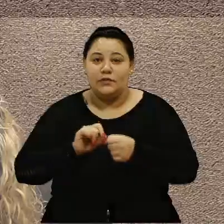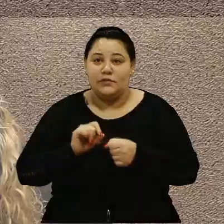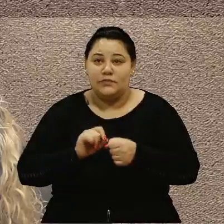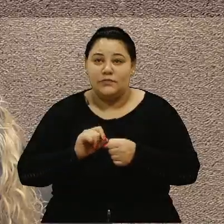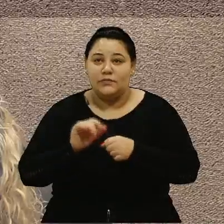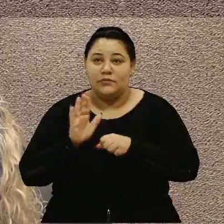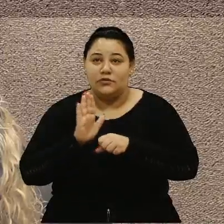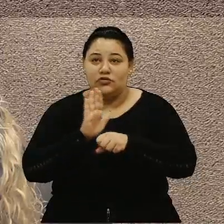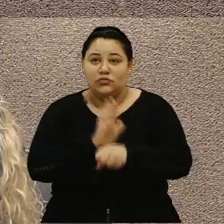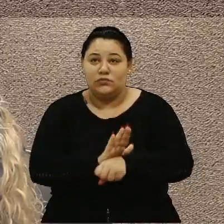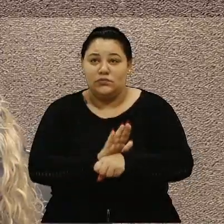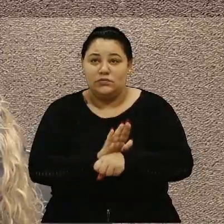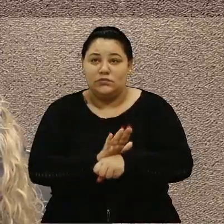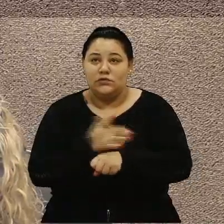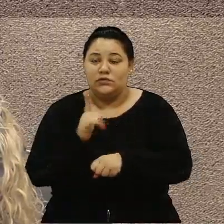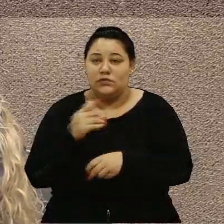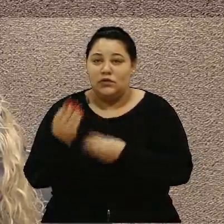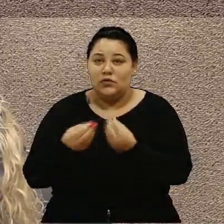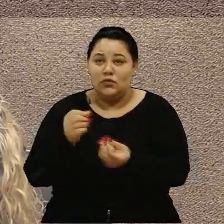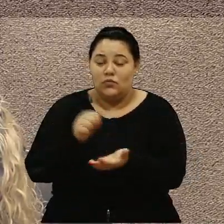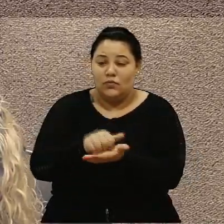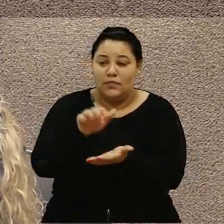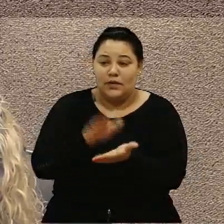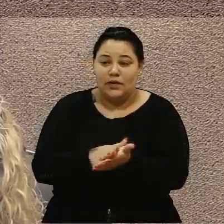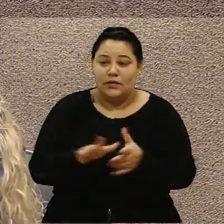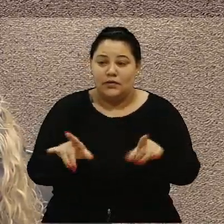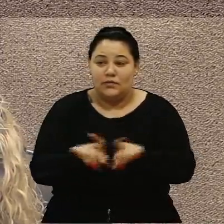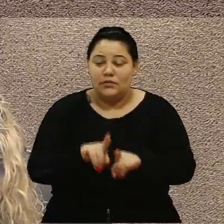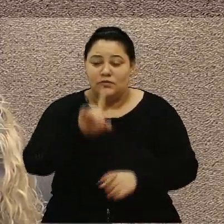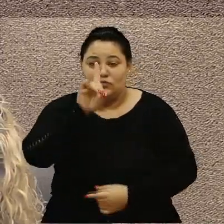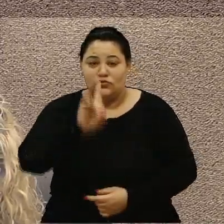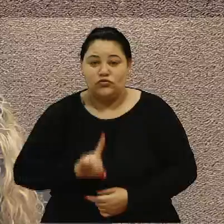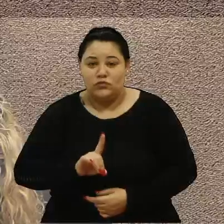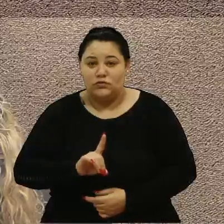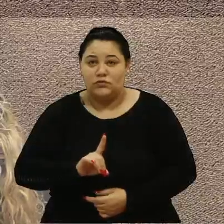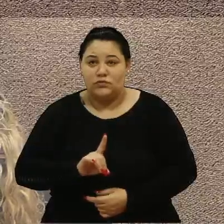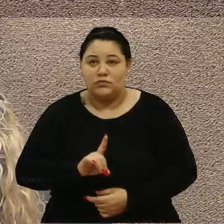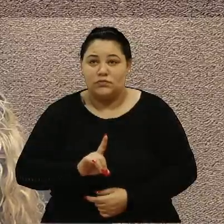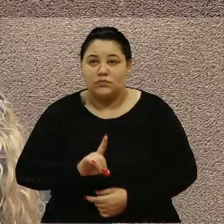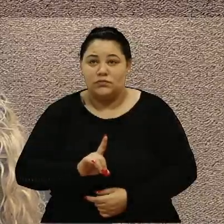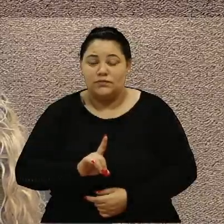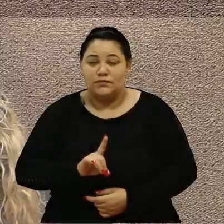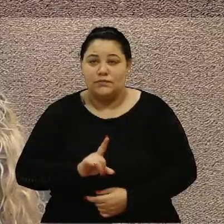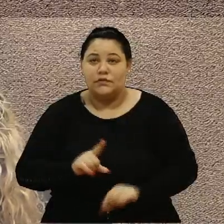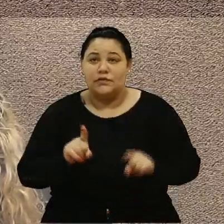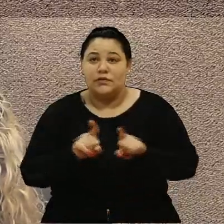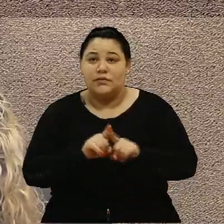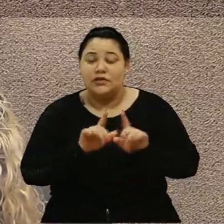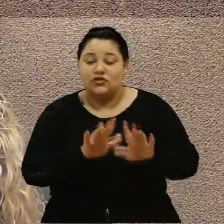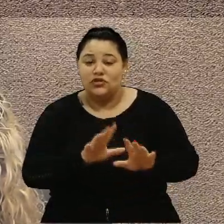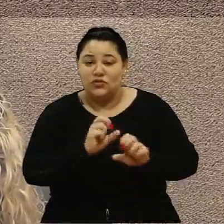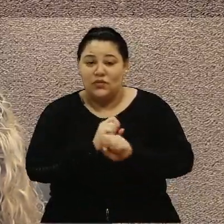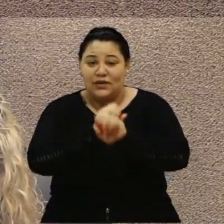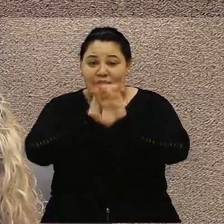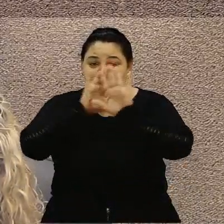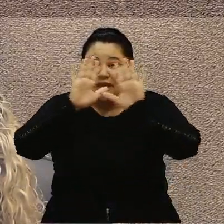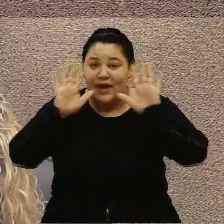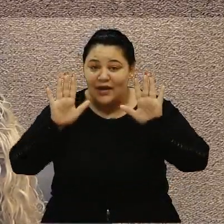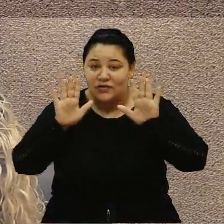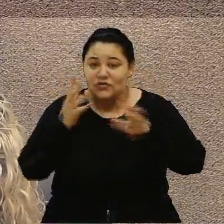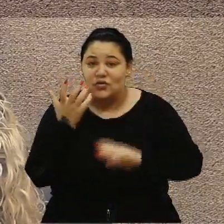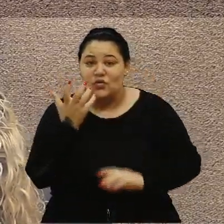têm condições de pagar e que também têm direito. E estão deixando bem claro aqui, sou contra o comércio